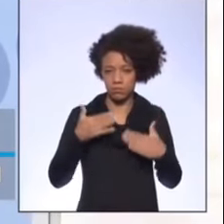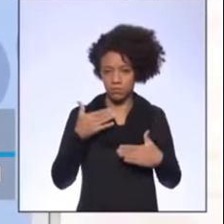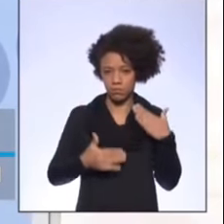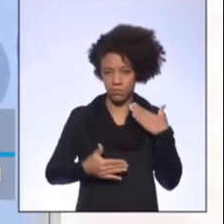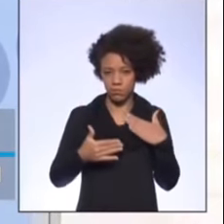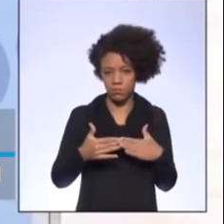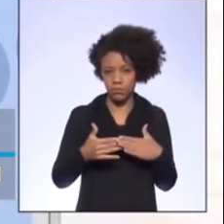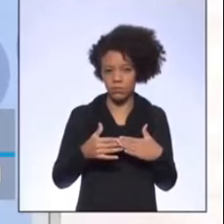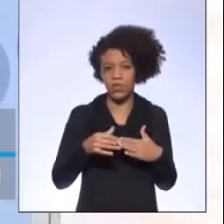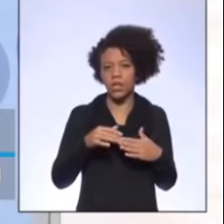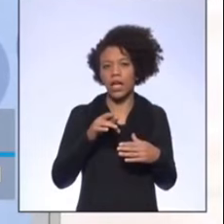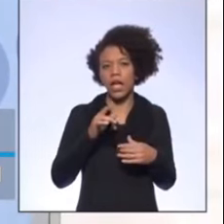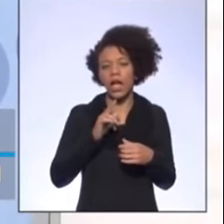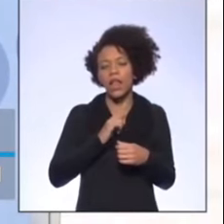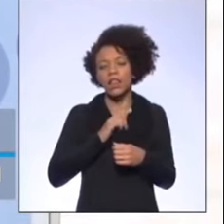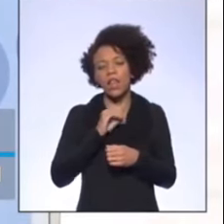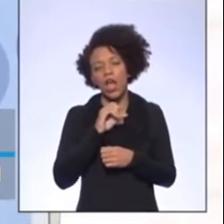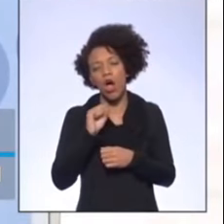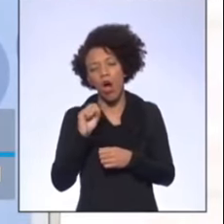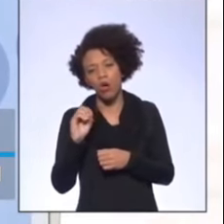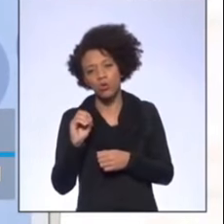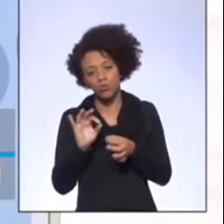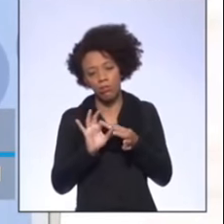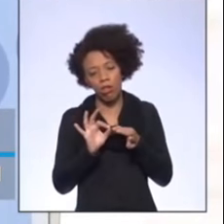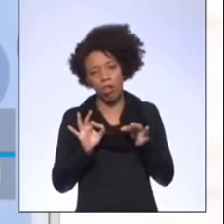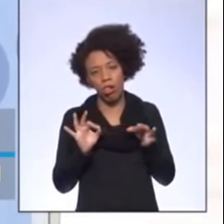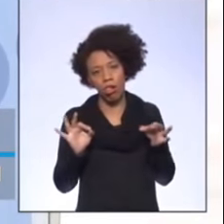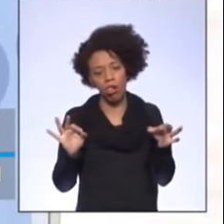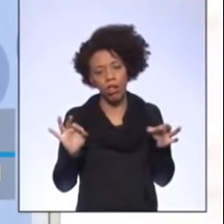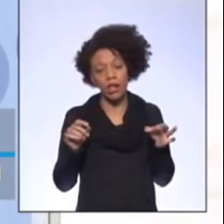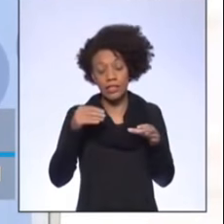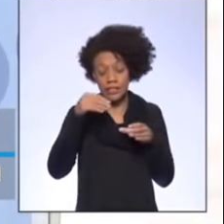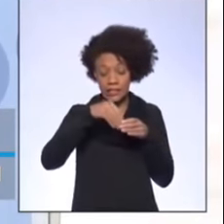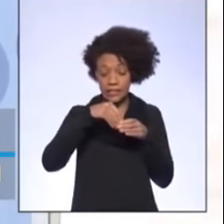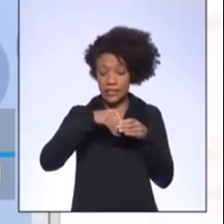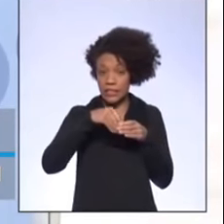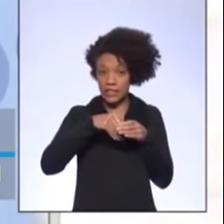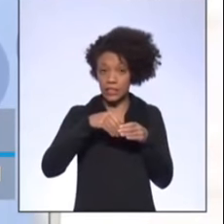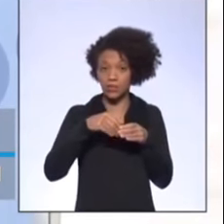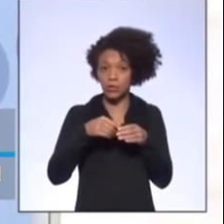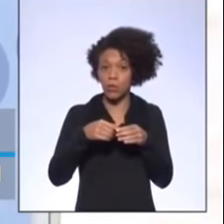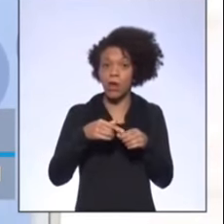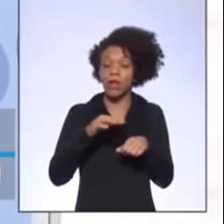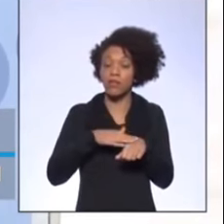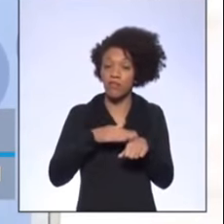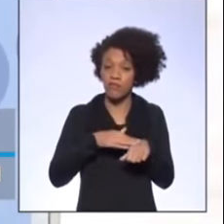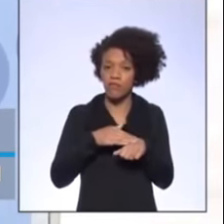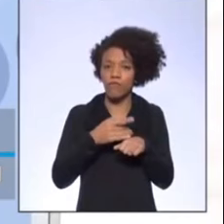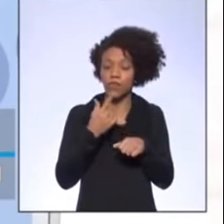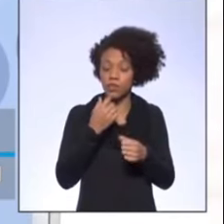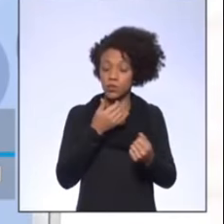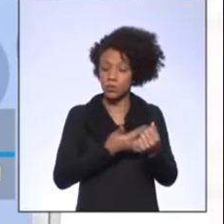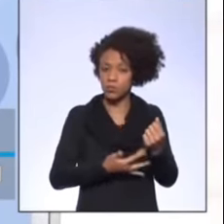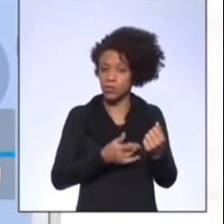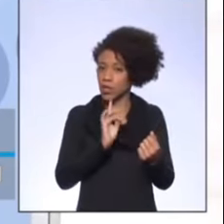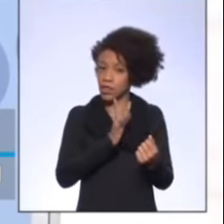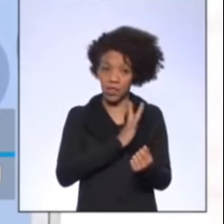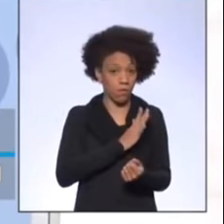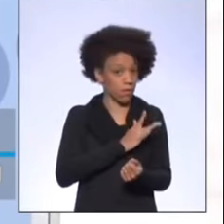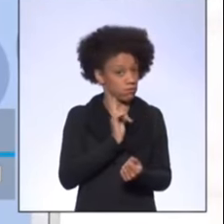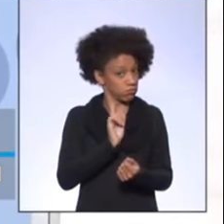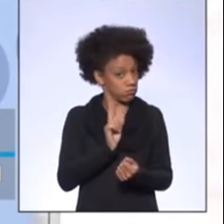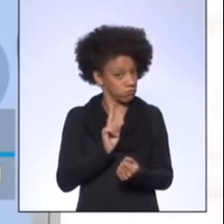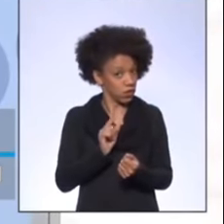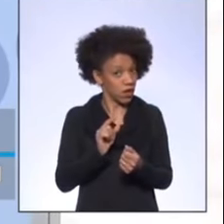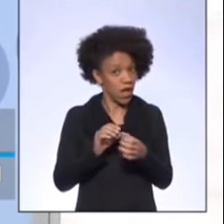você tem ossos longos. Dentro dos ossos longos é que é fabricado o sangue. Tá? Não é no coração que é fabricado.